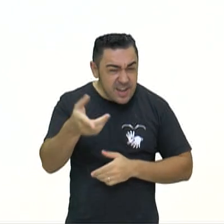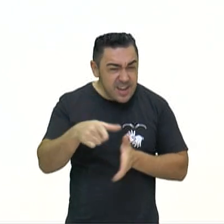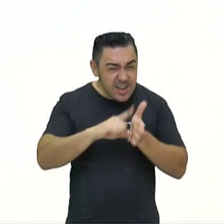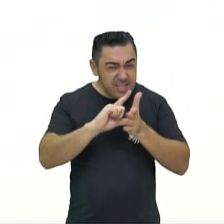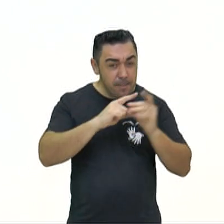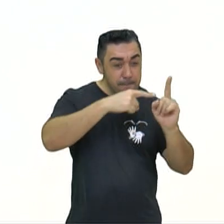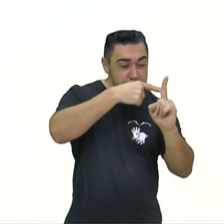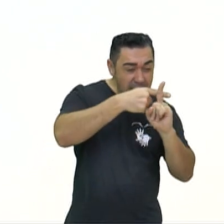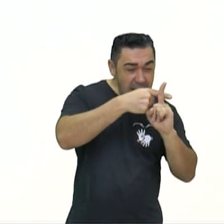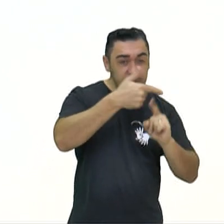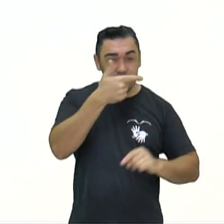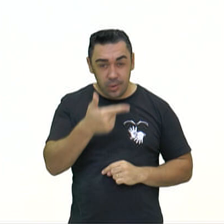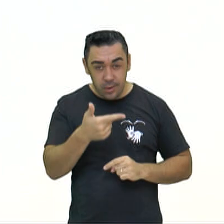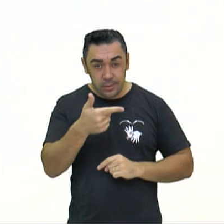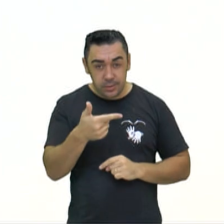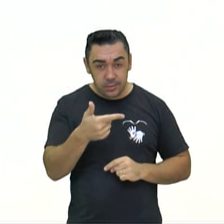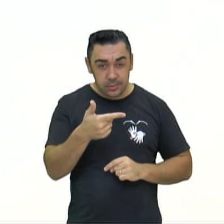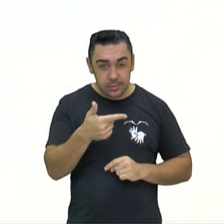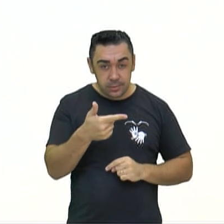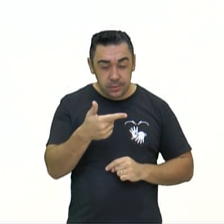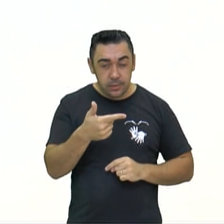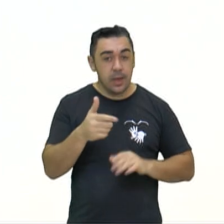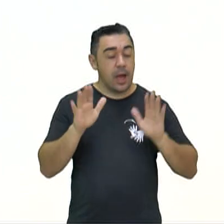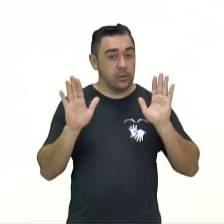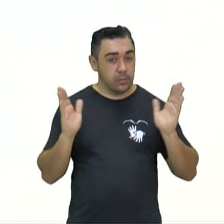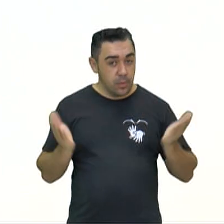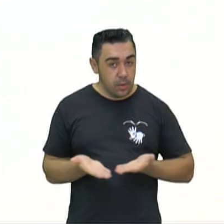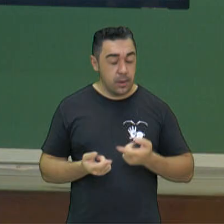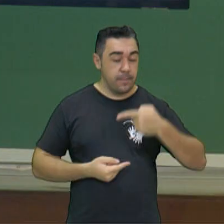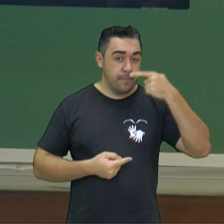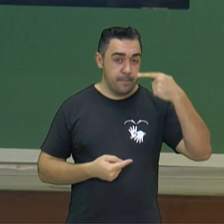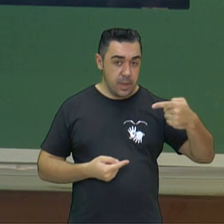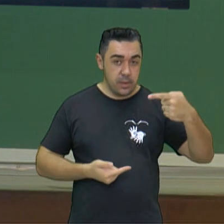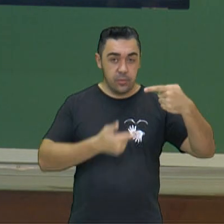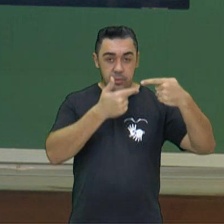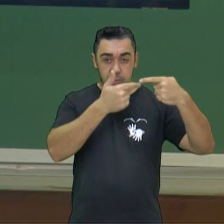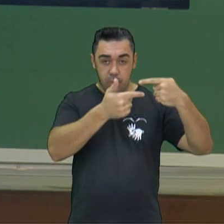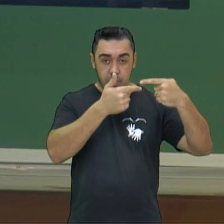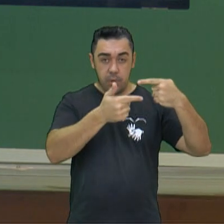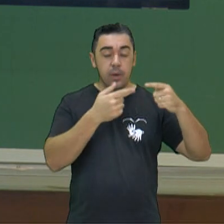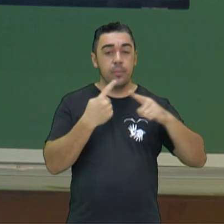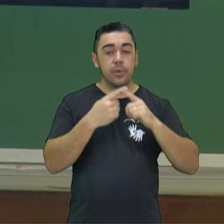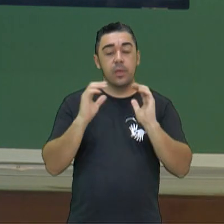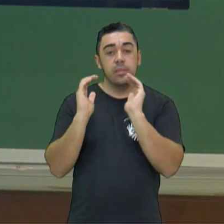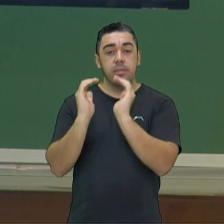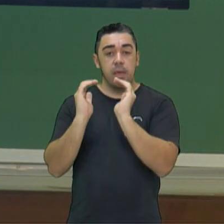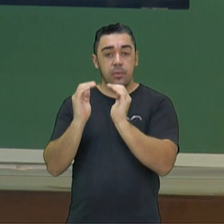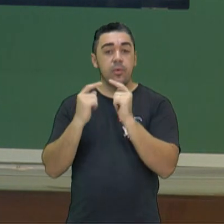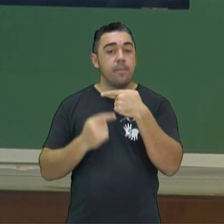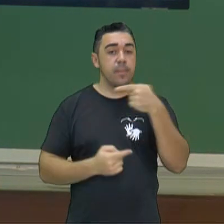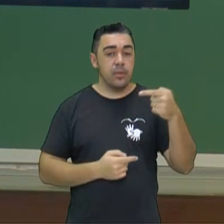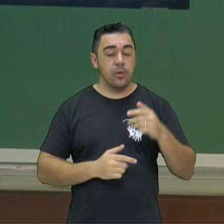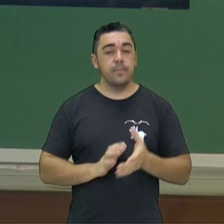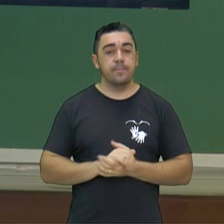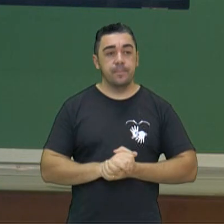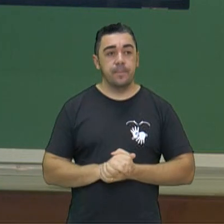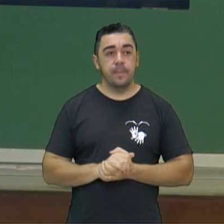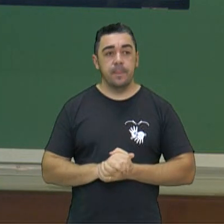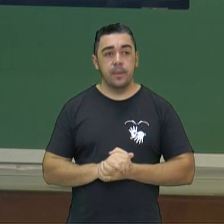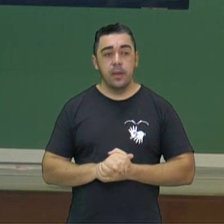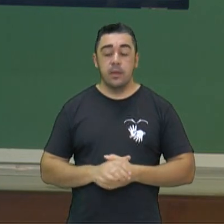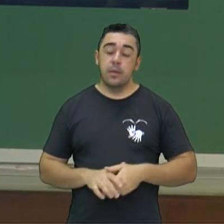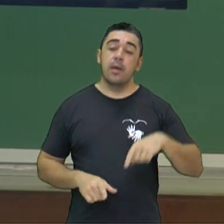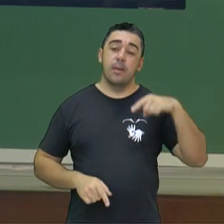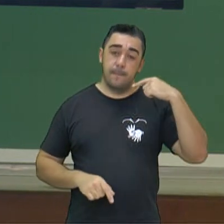eu ainda falava para vocês, mais, aqui é menos. Por quê? Porque o que está dentro do parênteses é menos. Então, esse